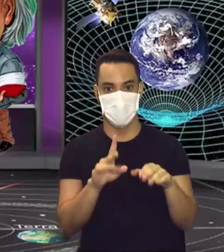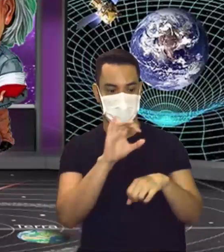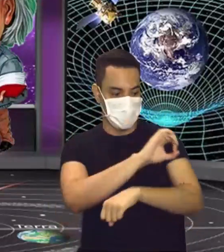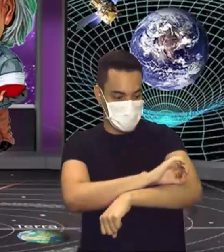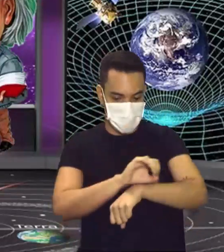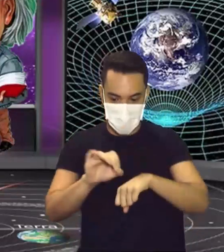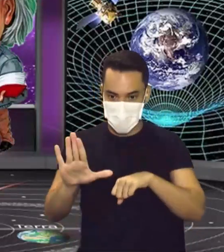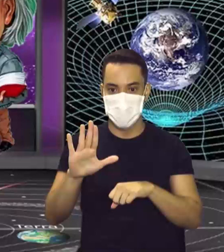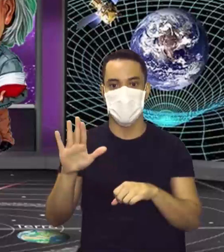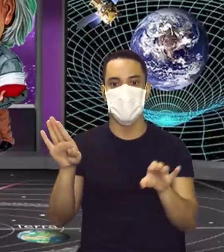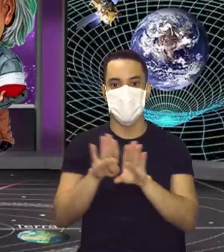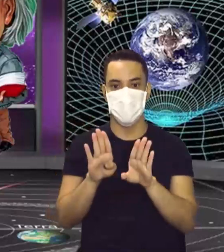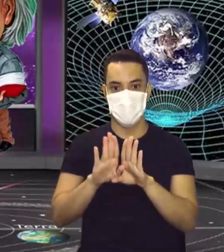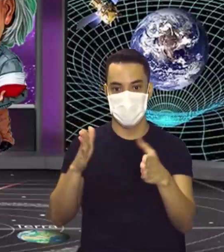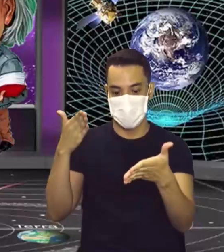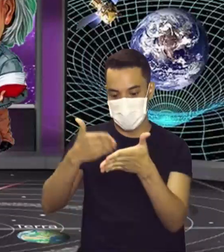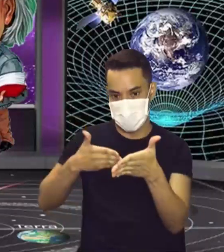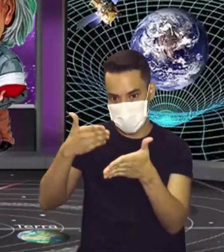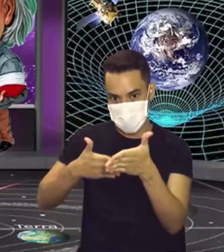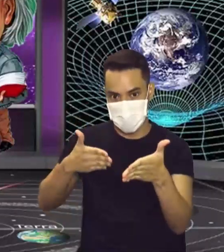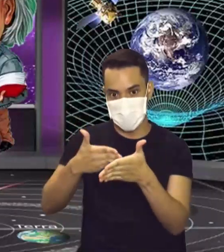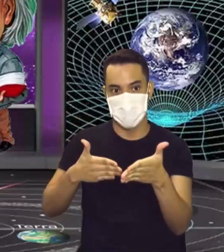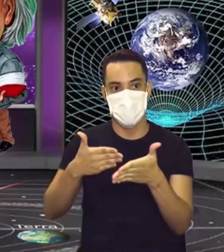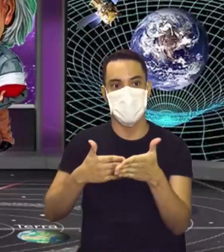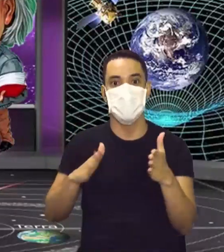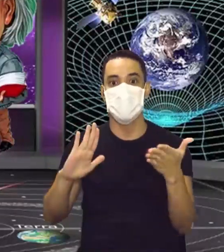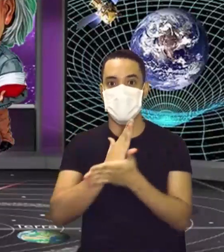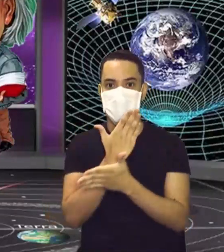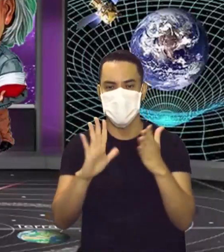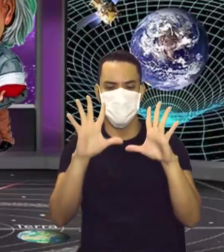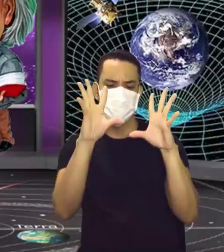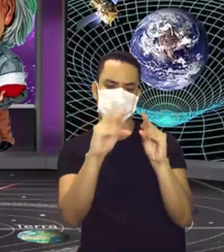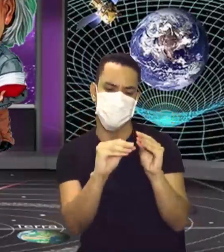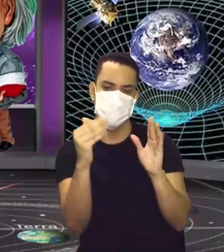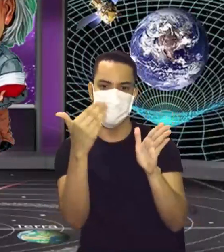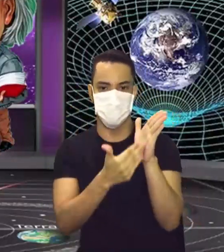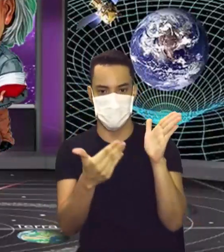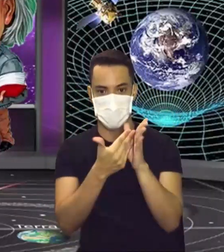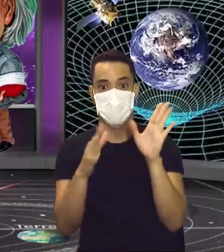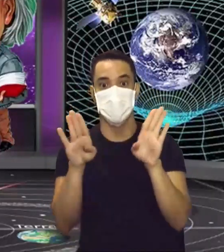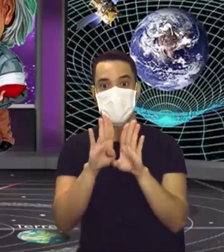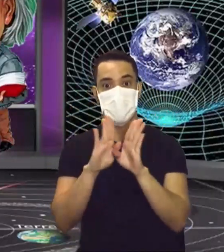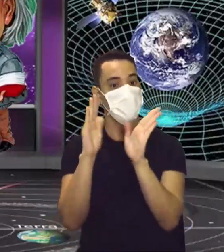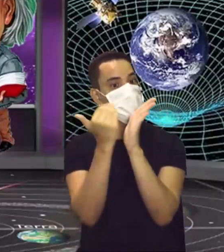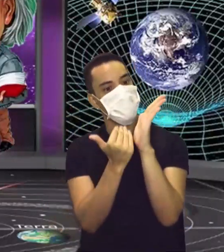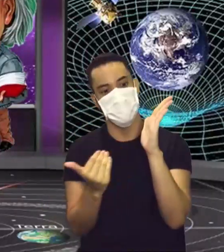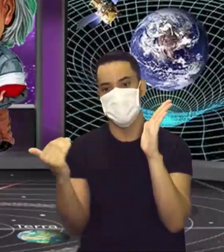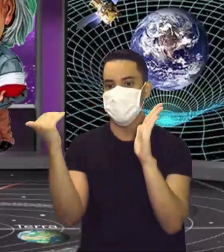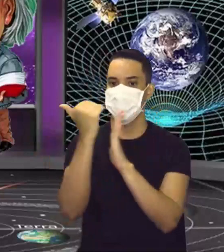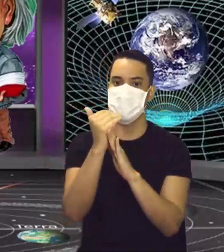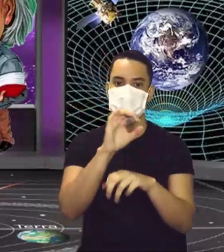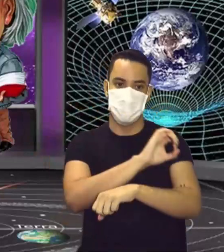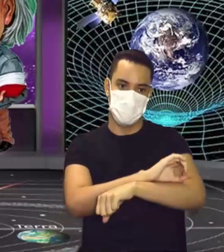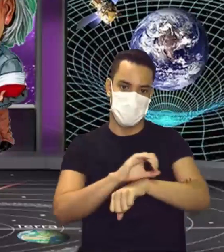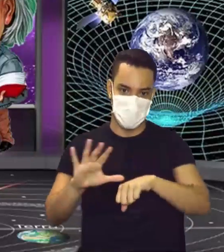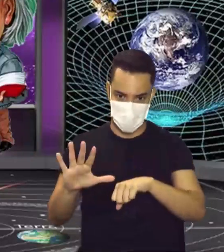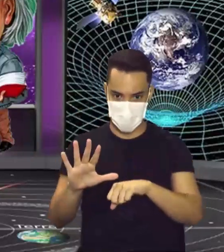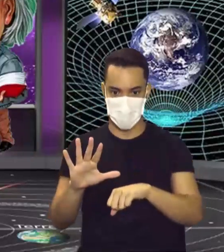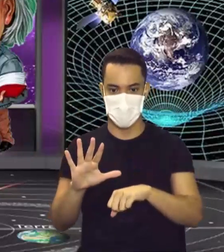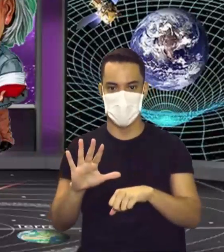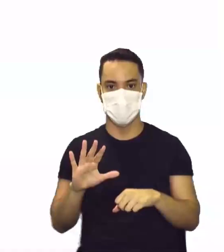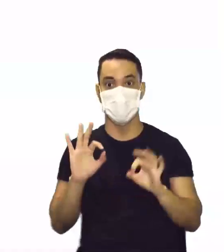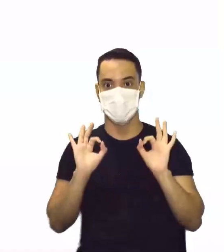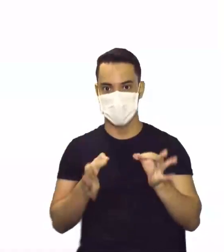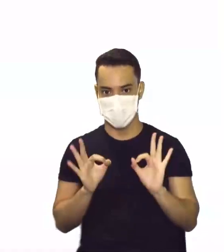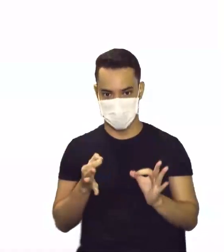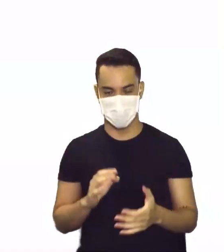isolantes e também vimos os semicondutores e também vimos os supercondutores, certo? Então vamos lá